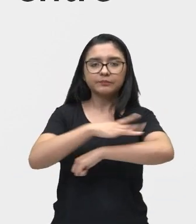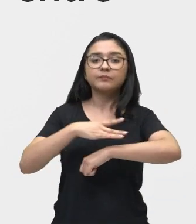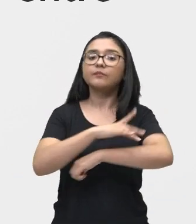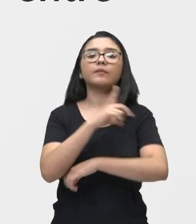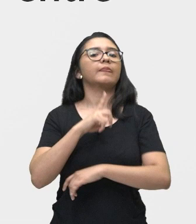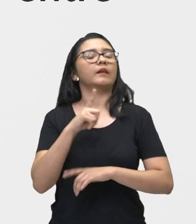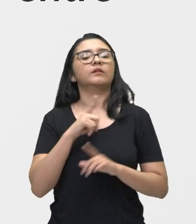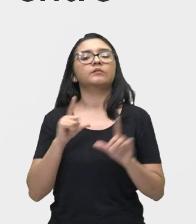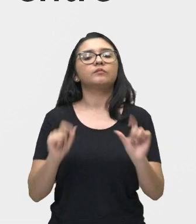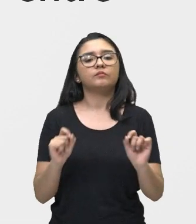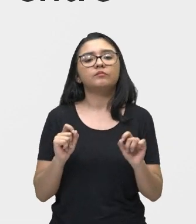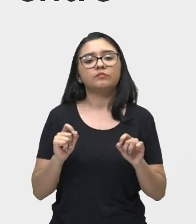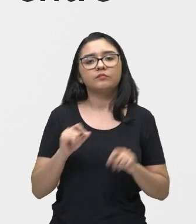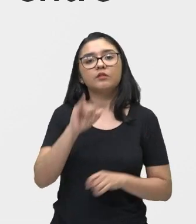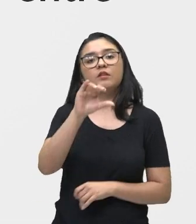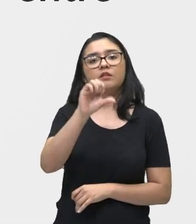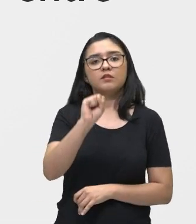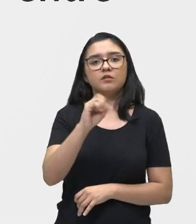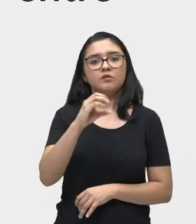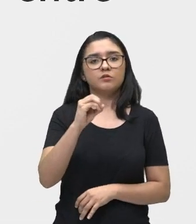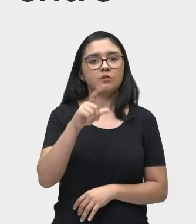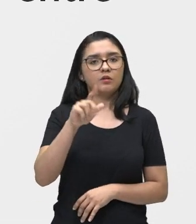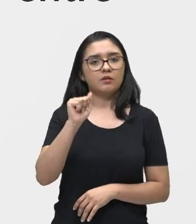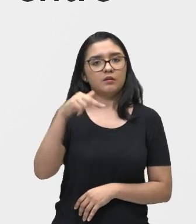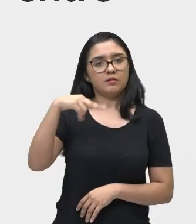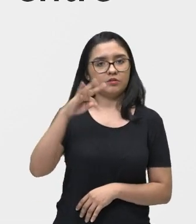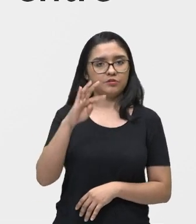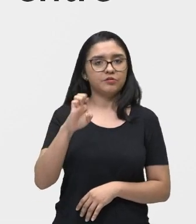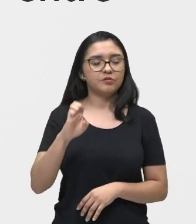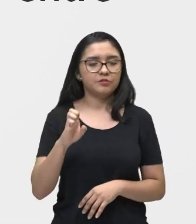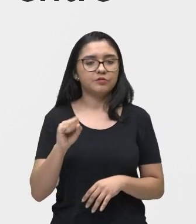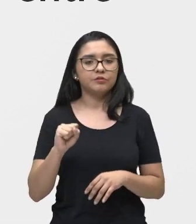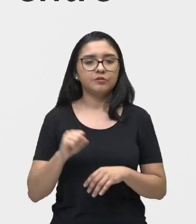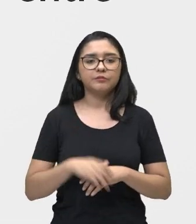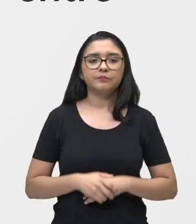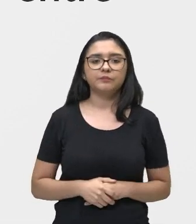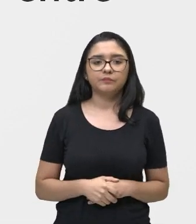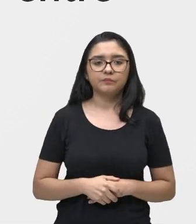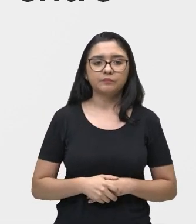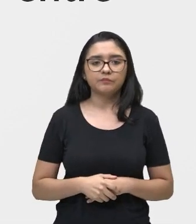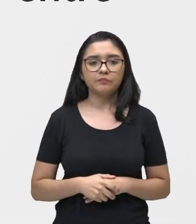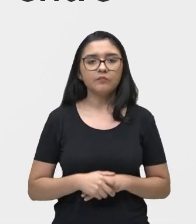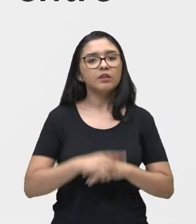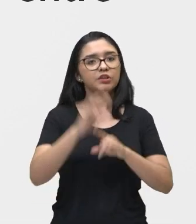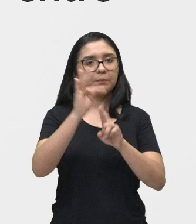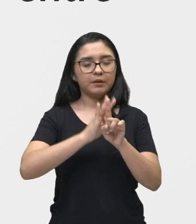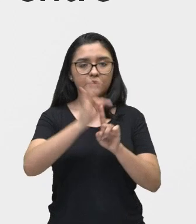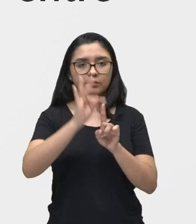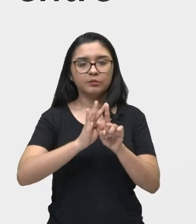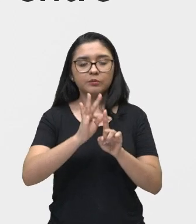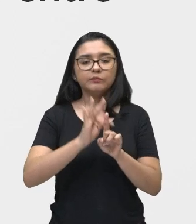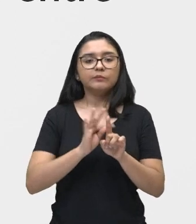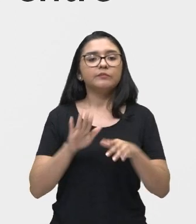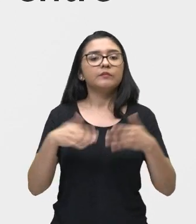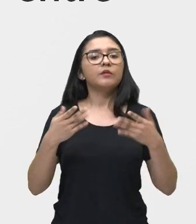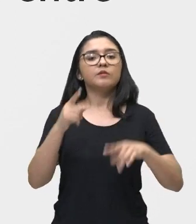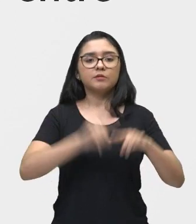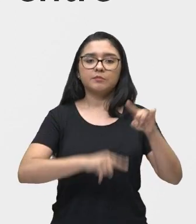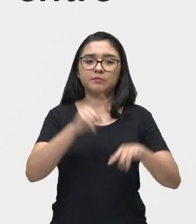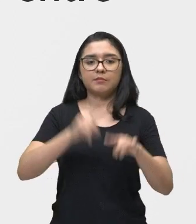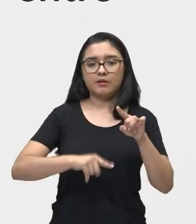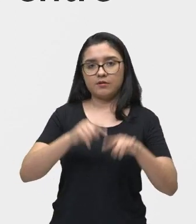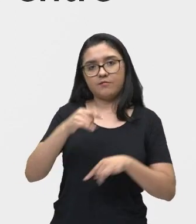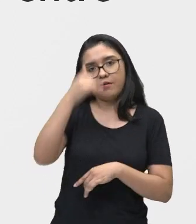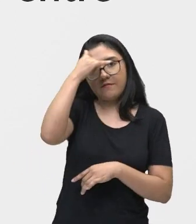aí os isolantes e os condutores. E como são isolantes térmicos, esses materiais evitam as trocas